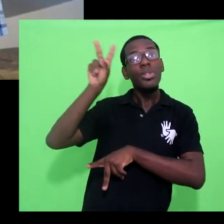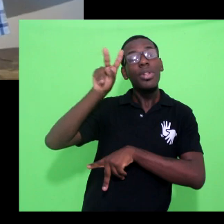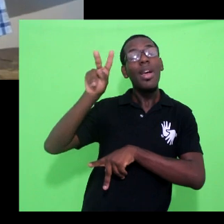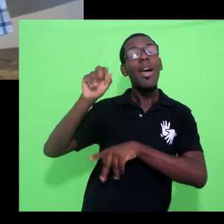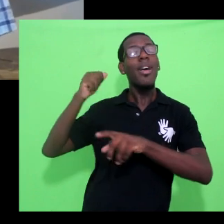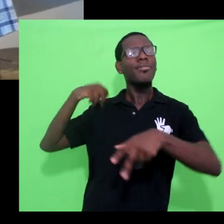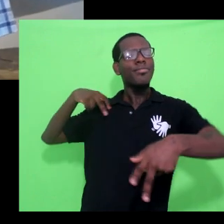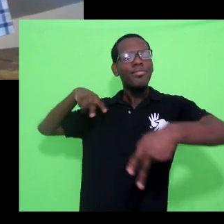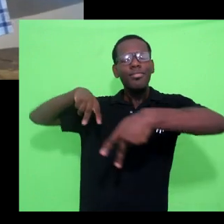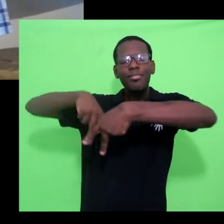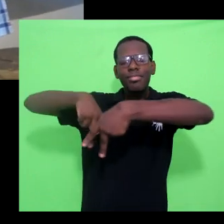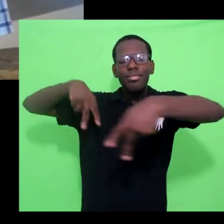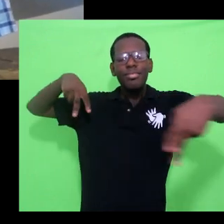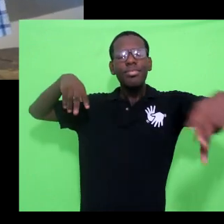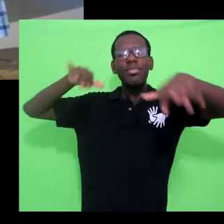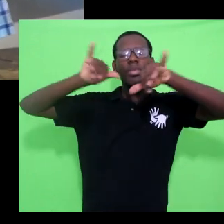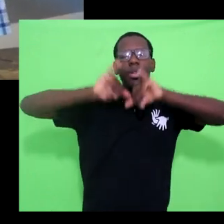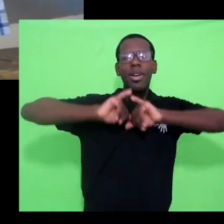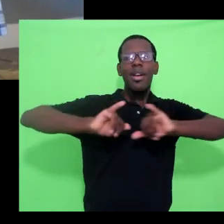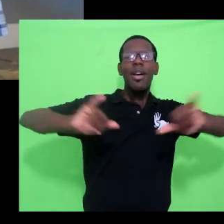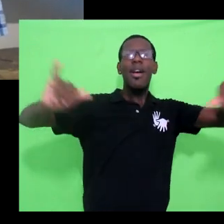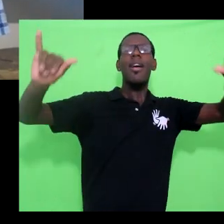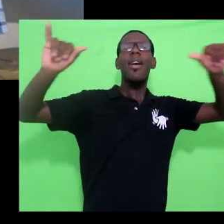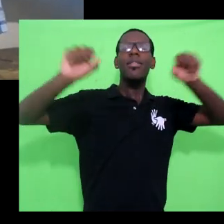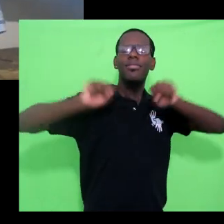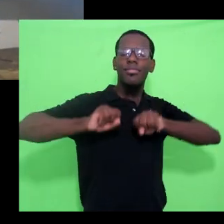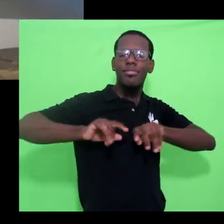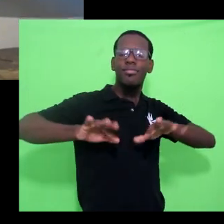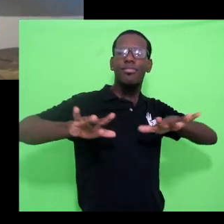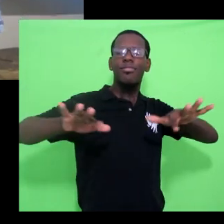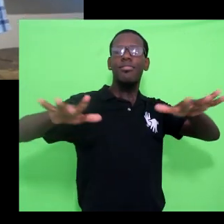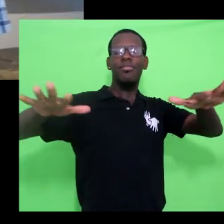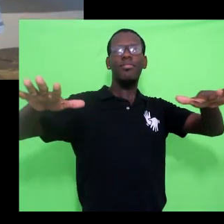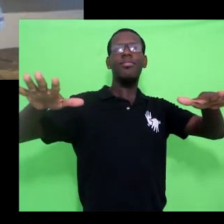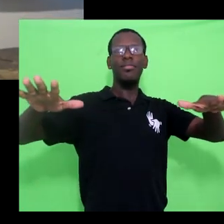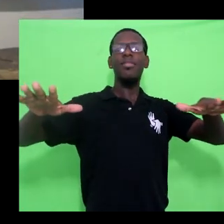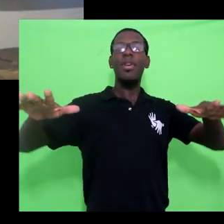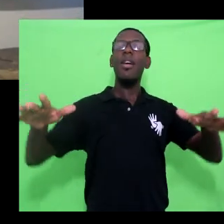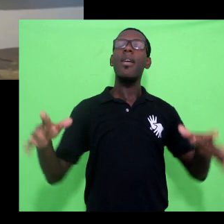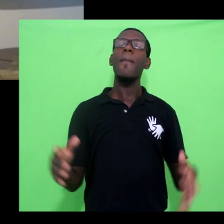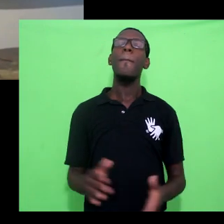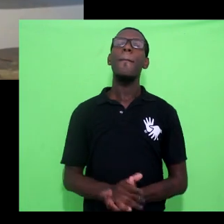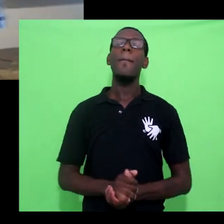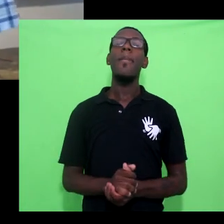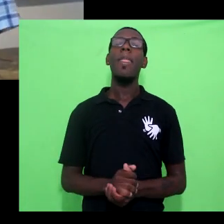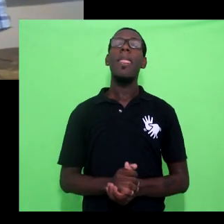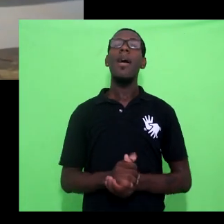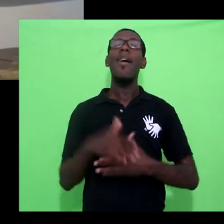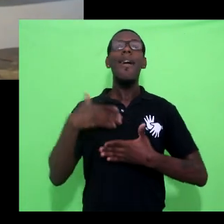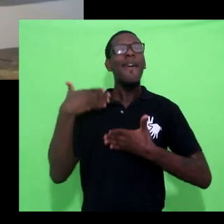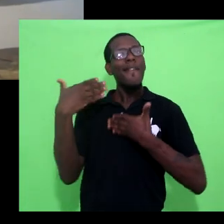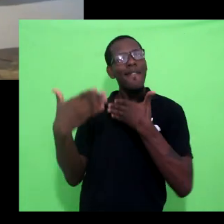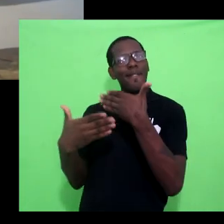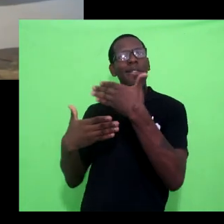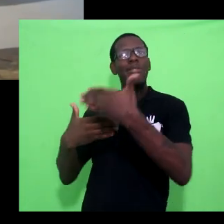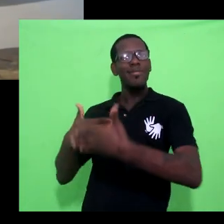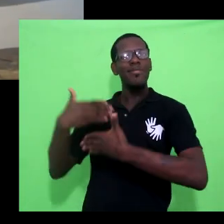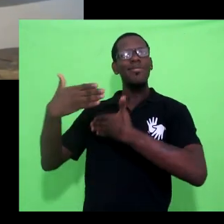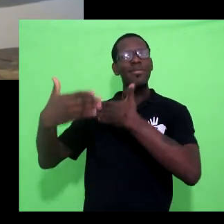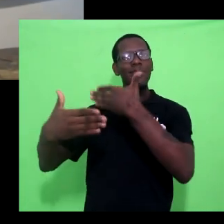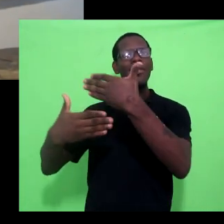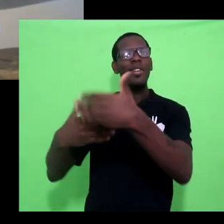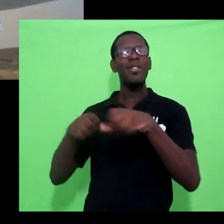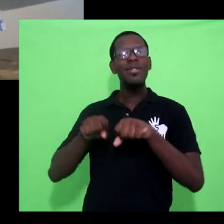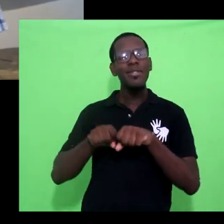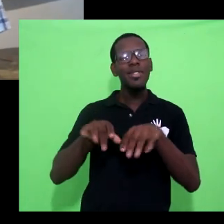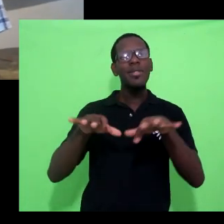sabe? Levar ao povo de Iguaçu todo um movimento de história, todo um resgate, uma ancestralidade, essa informação que